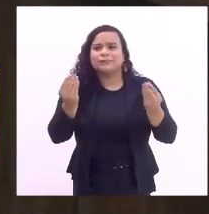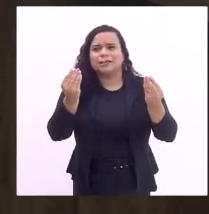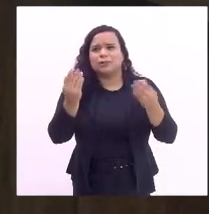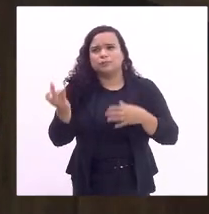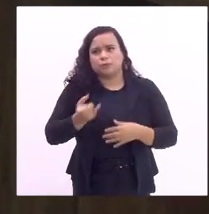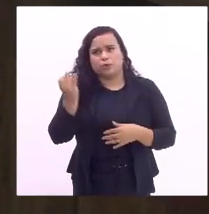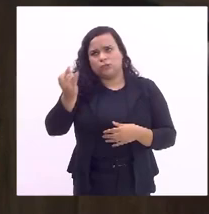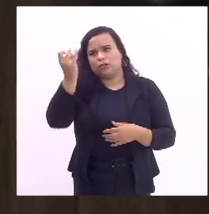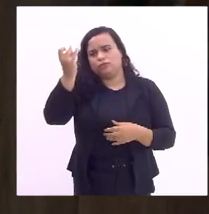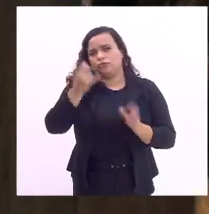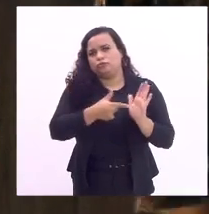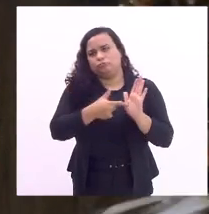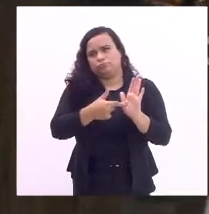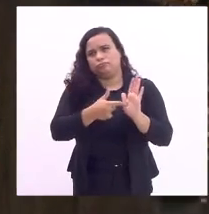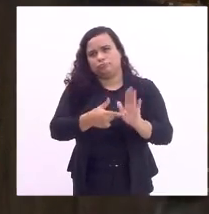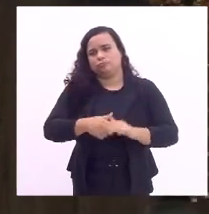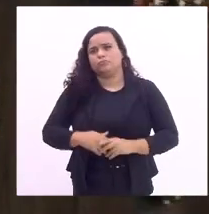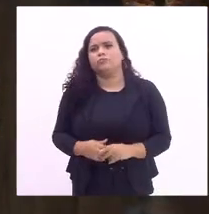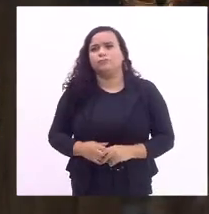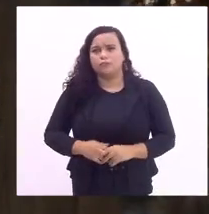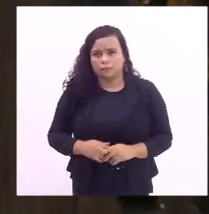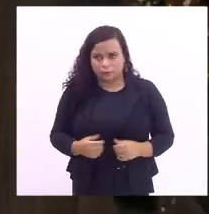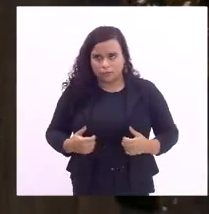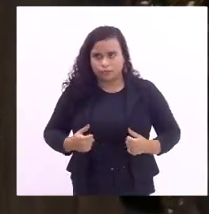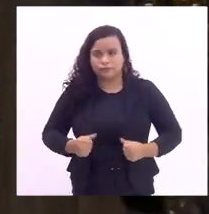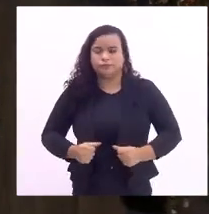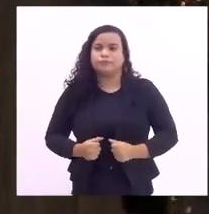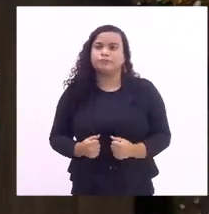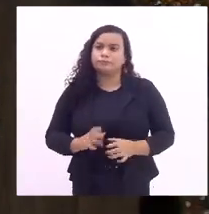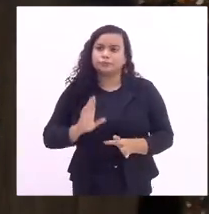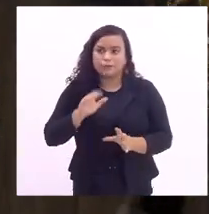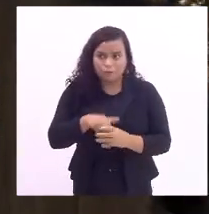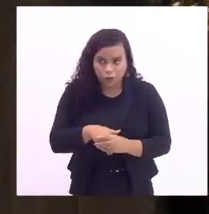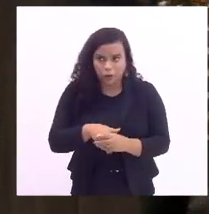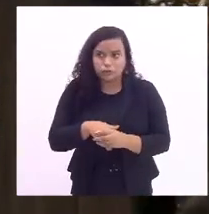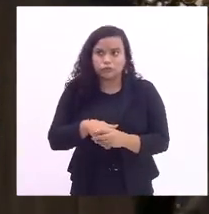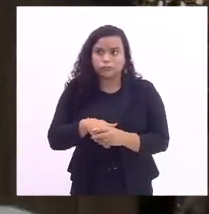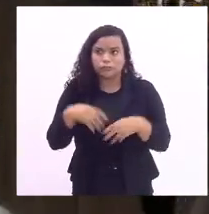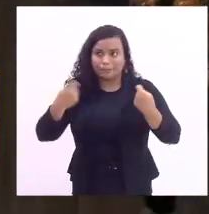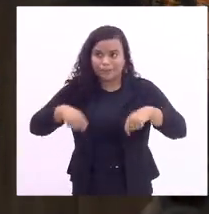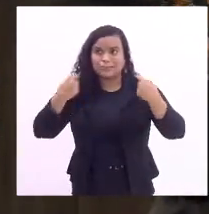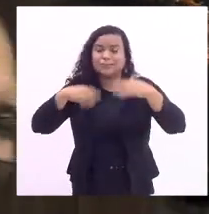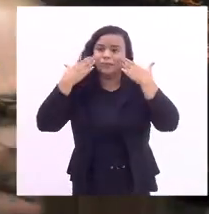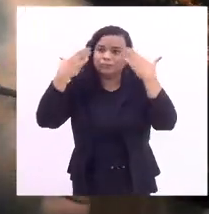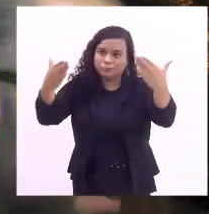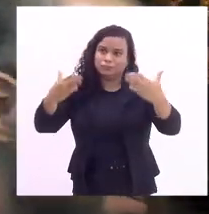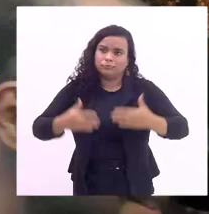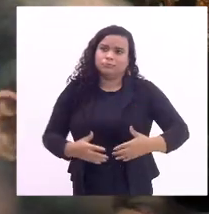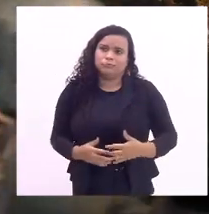somente um voto. É um voto qualificado. É um voto que tem que aparecer.